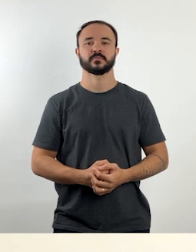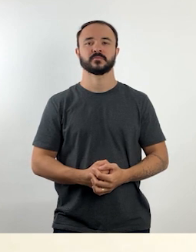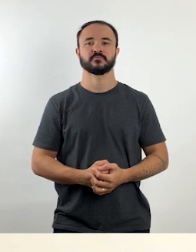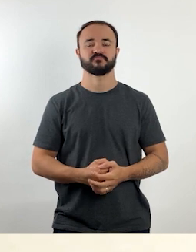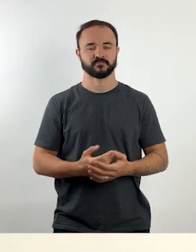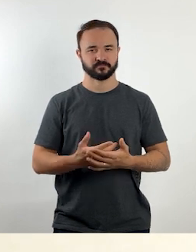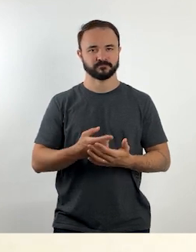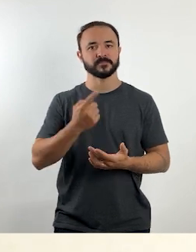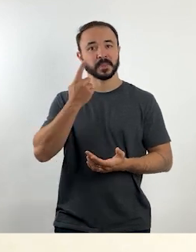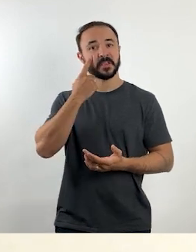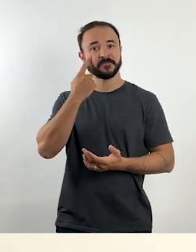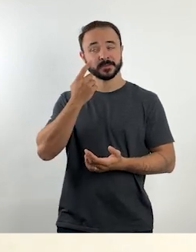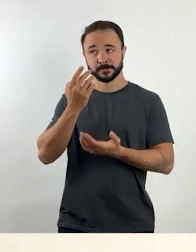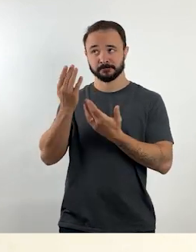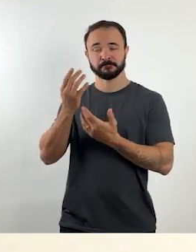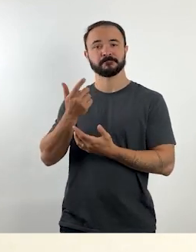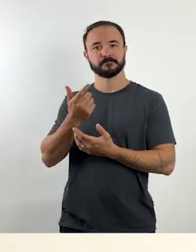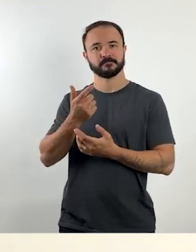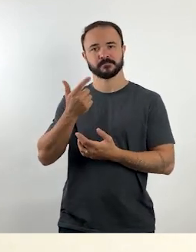Dessa forma.